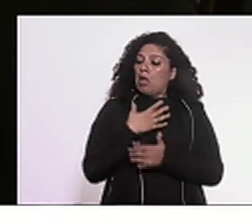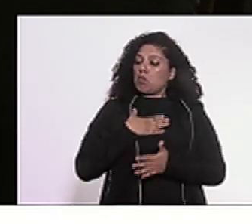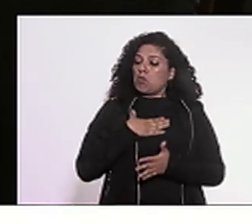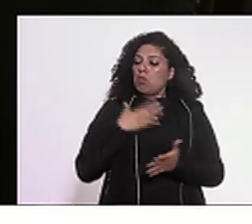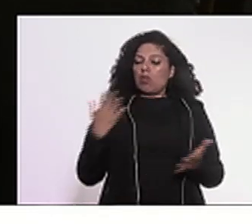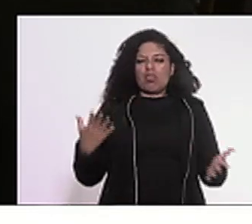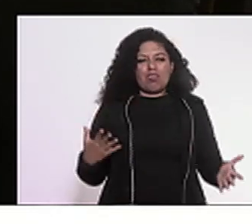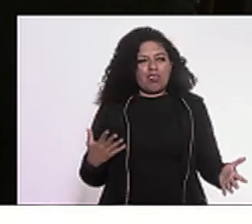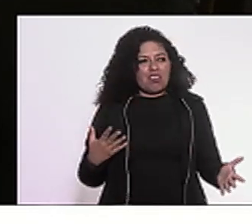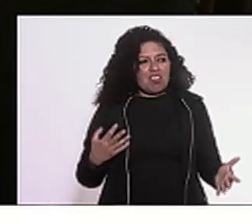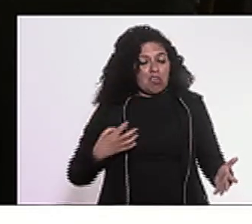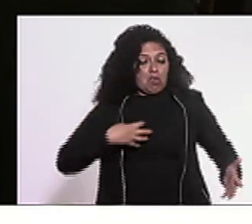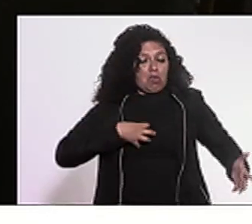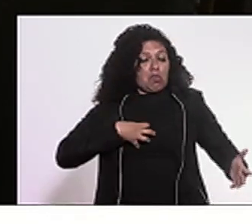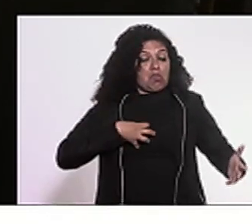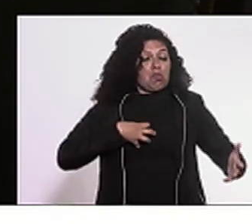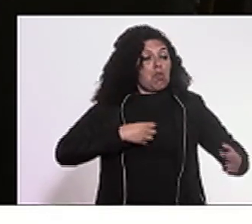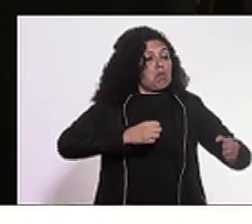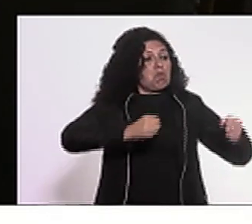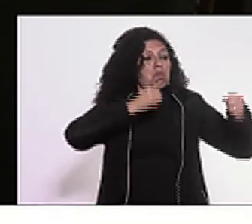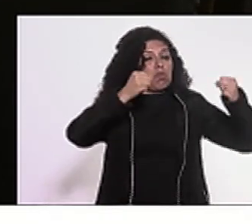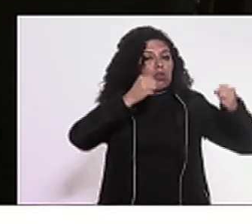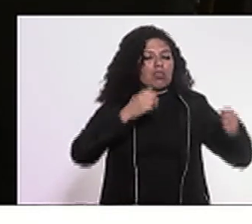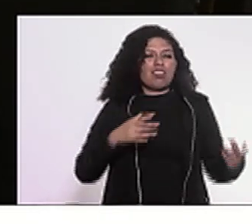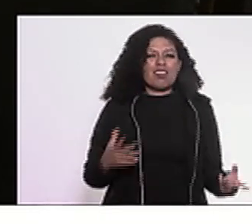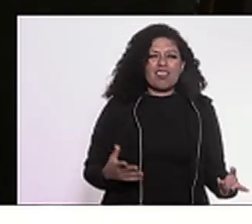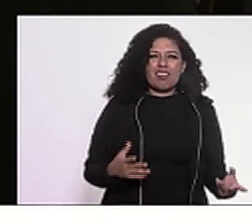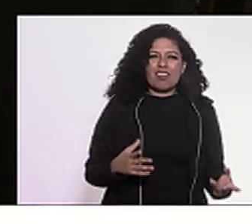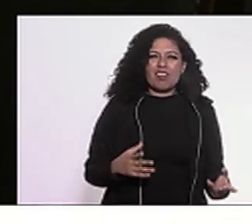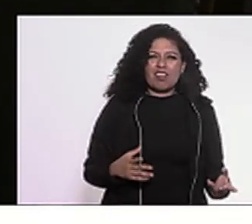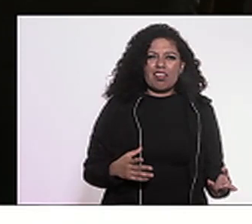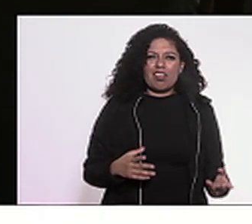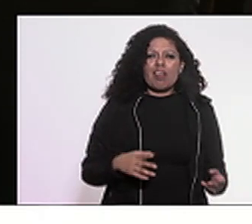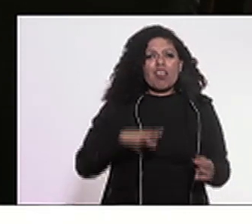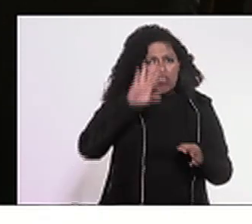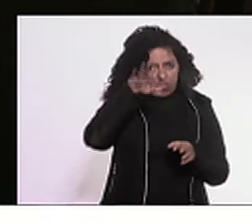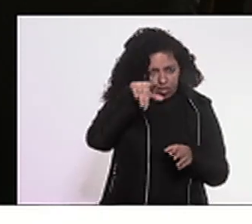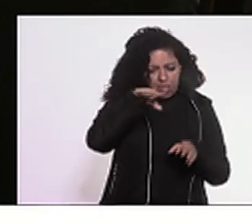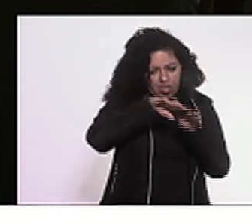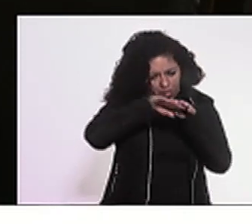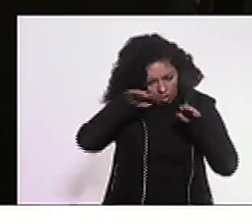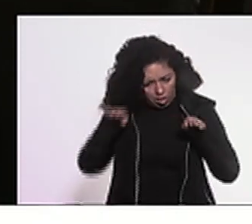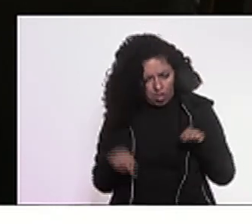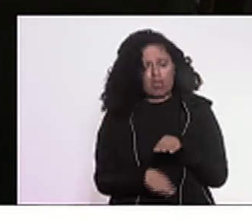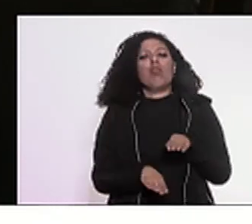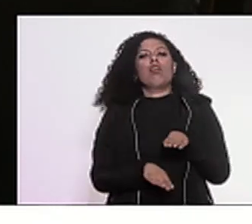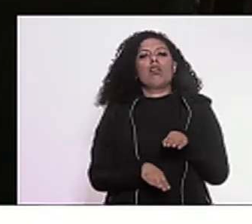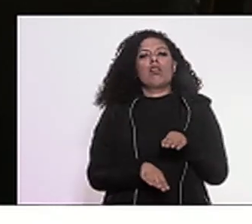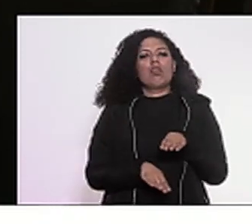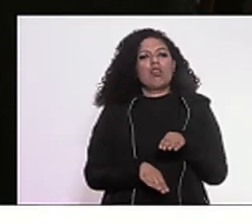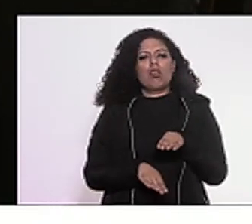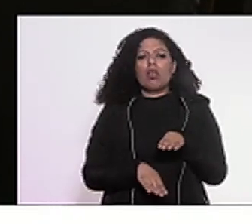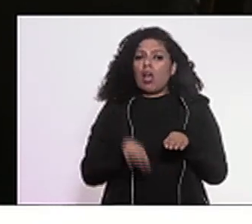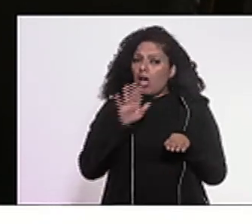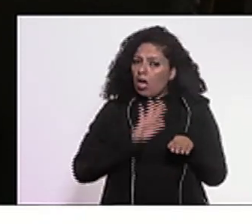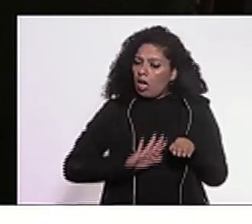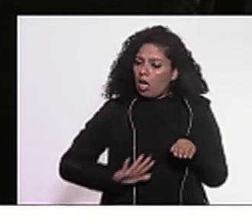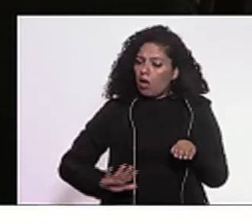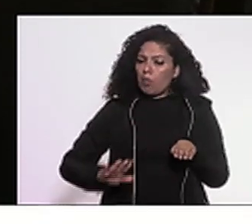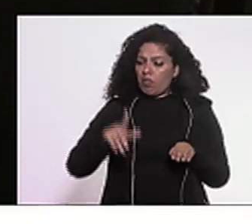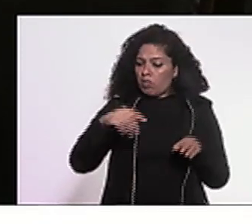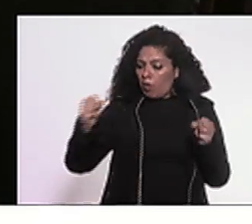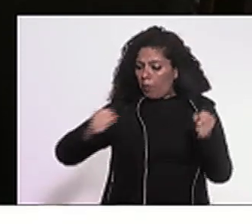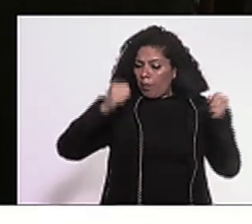que é passageiro e que ainda não colocaram os pés no chão para dizer por que e para que o que eu faço com esse poder.